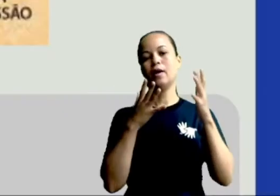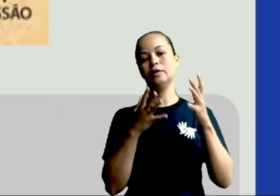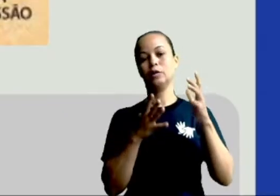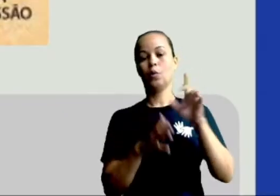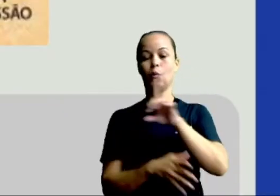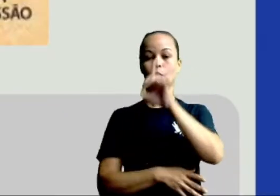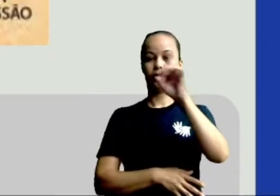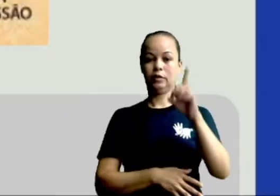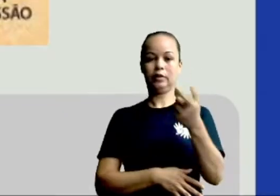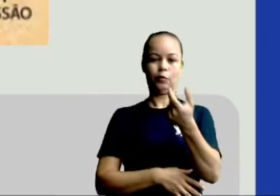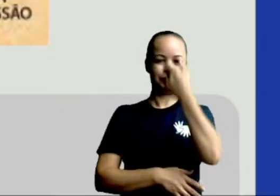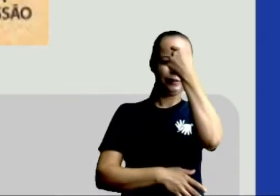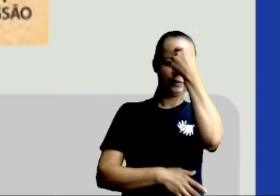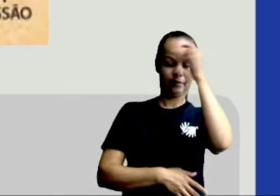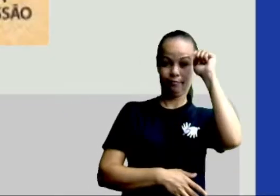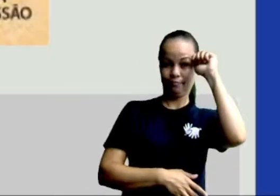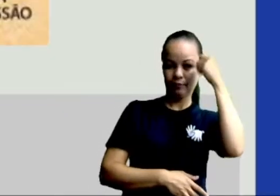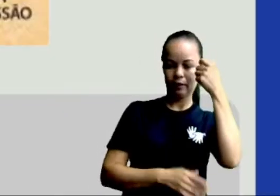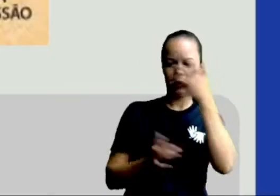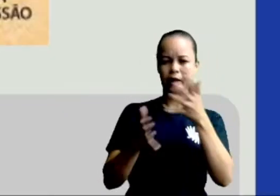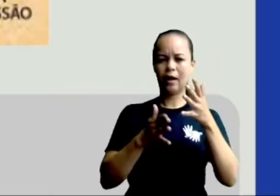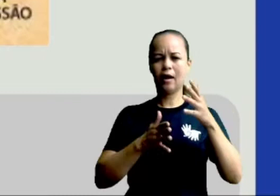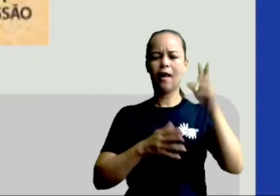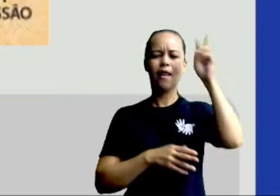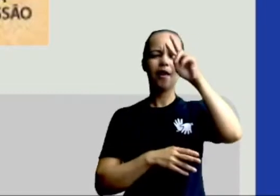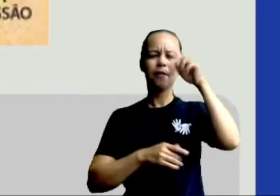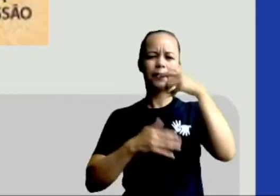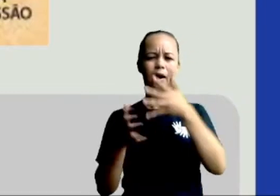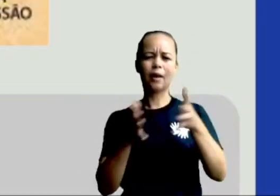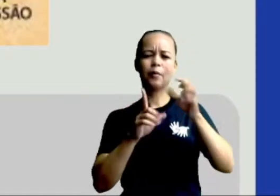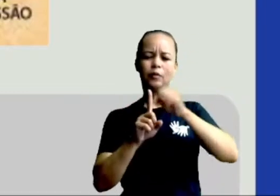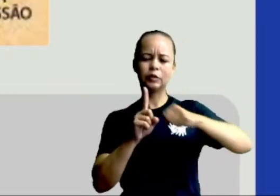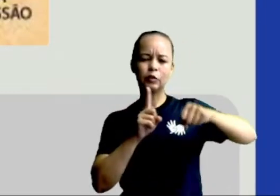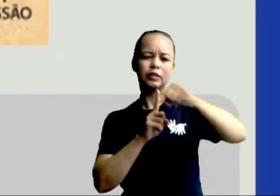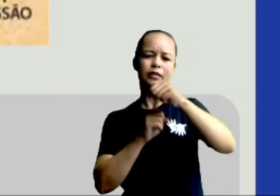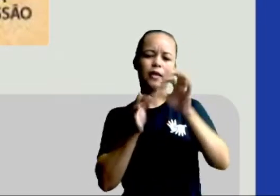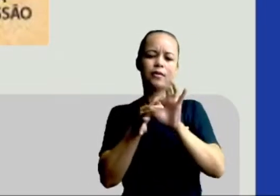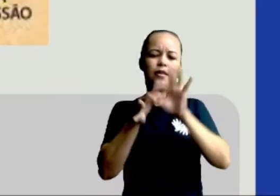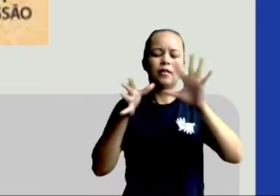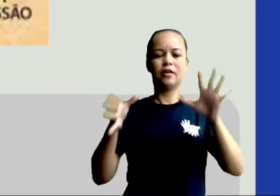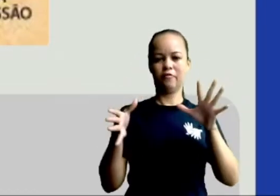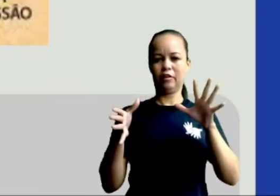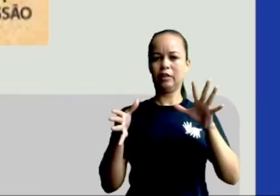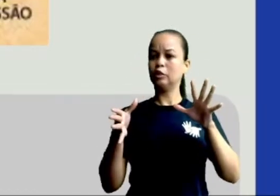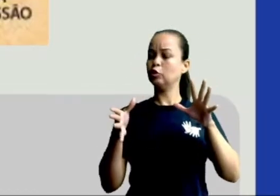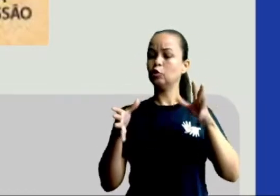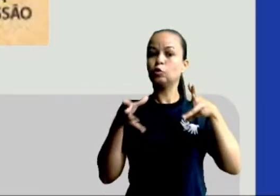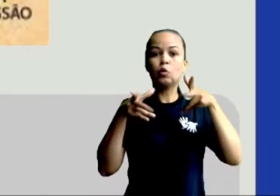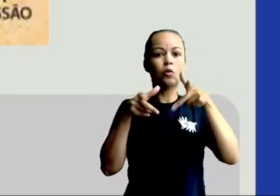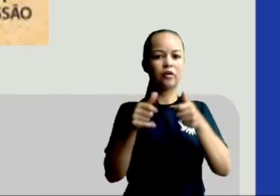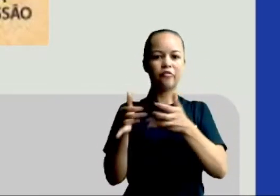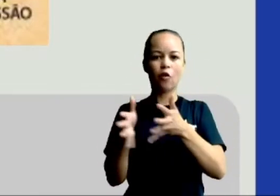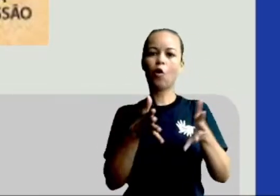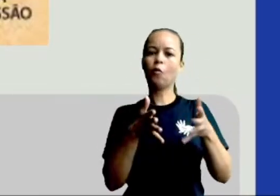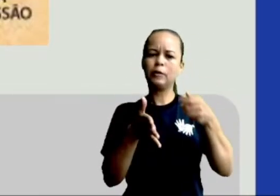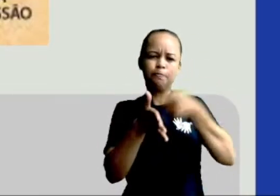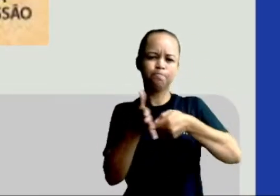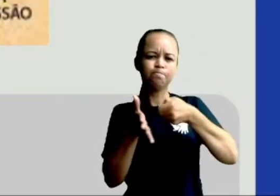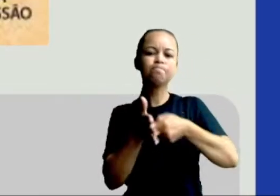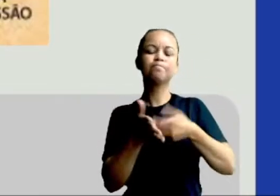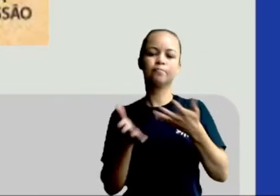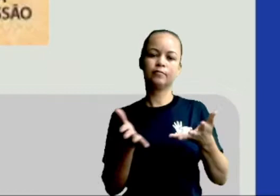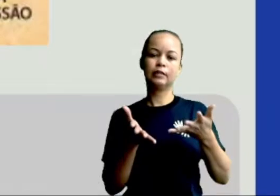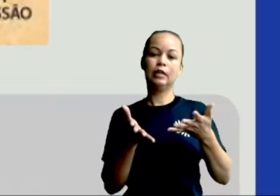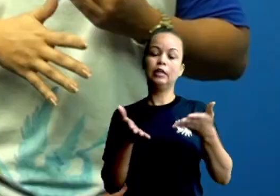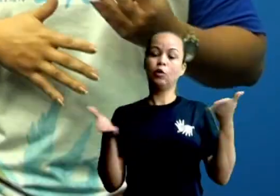de um povo negro para avançar na luta por uma sociedade livre de toda forma de opressão. Então a gente, durante a aula de